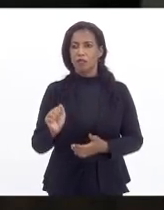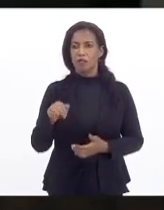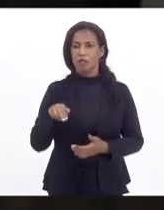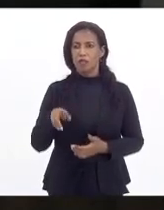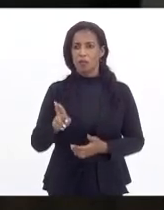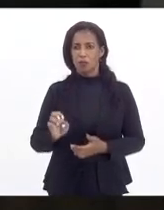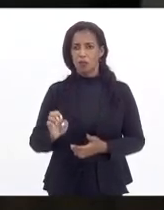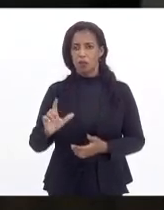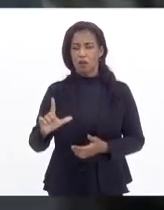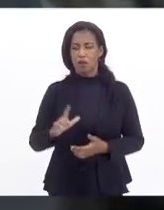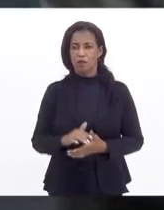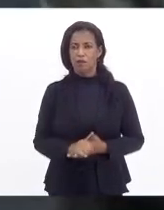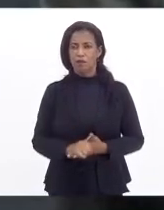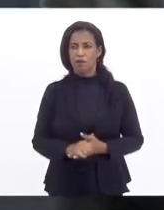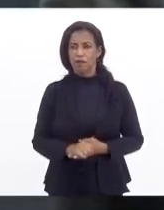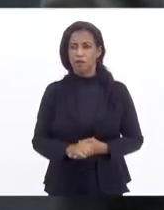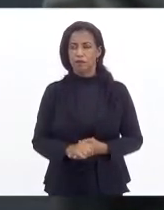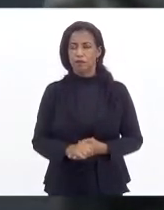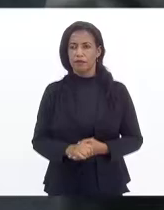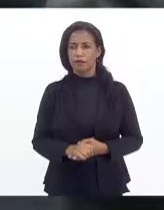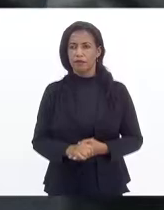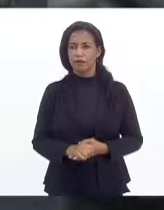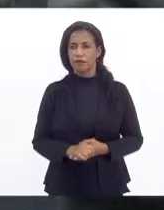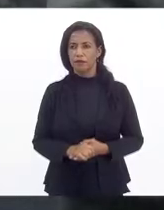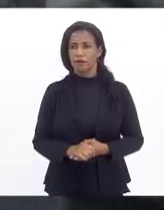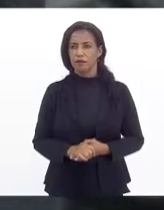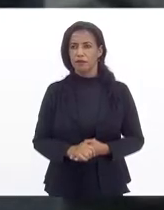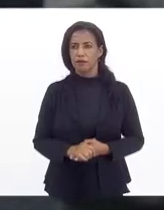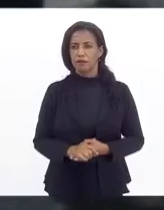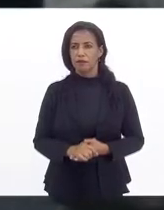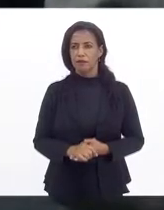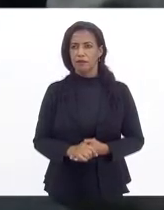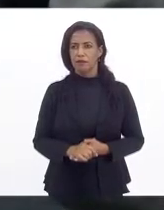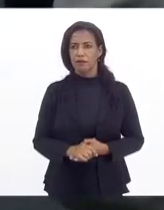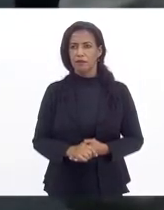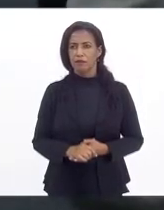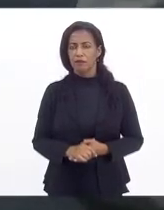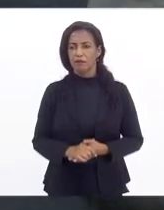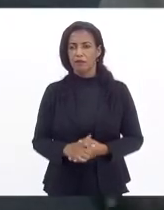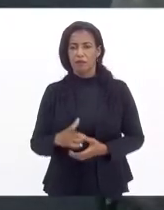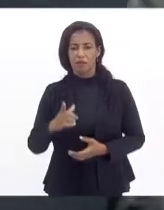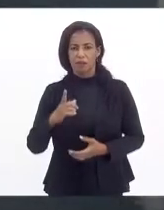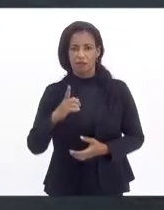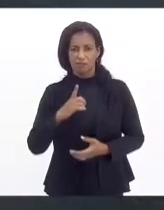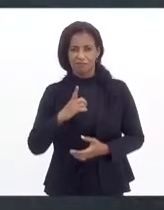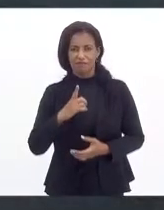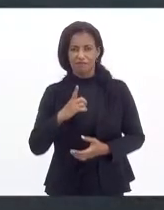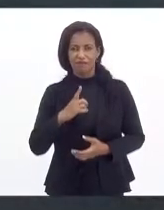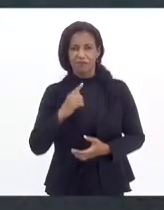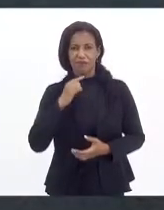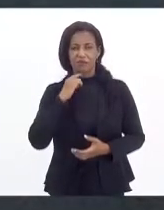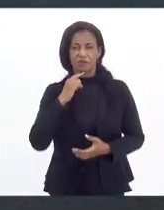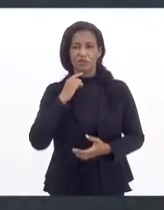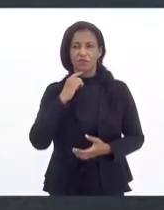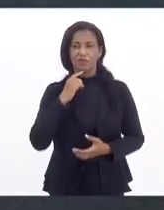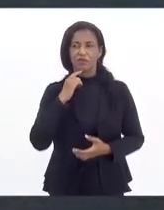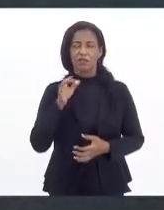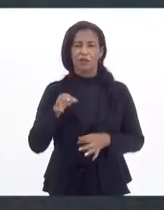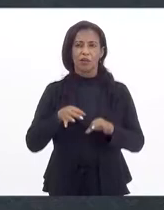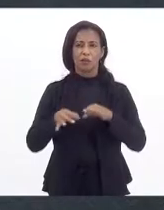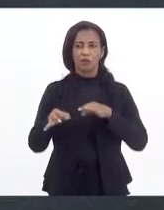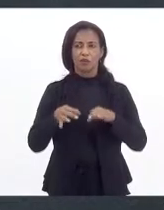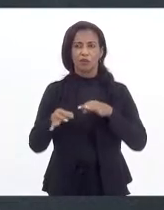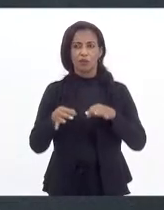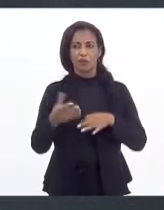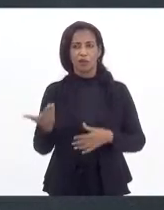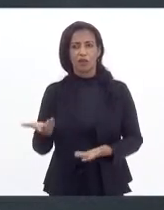Rapidamente, presidente. Eu tenho assim um sentimento com relação a um projeto. Claro